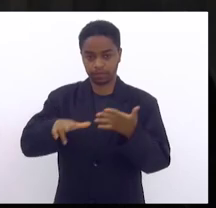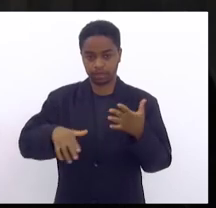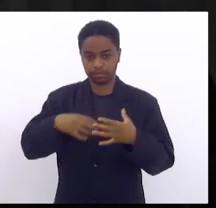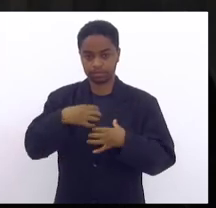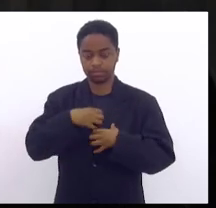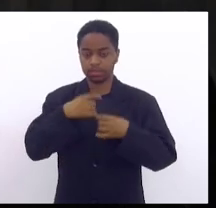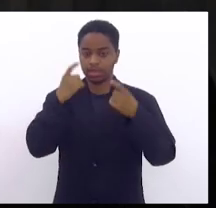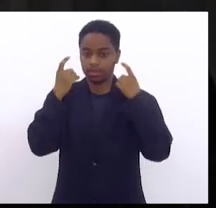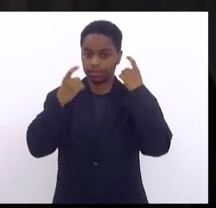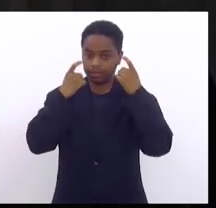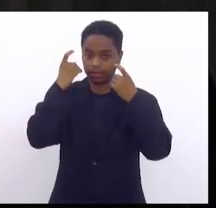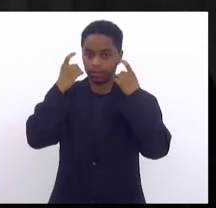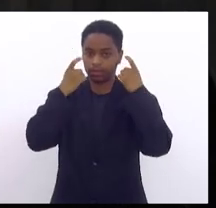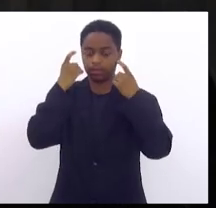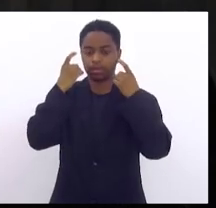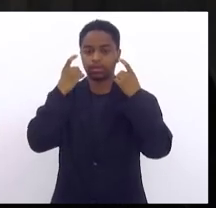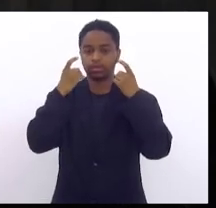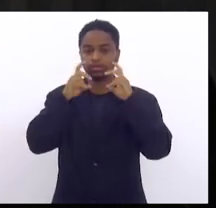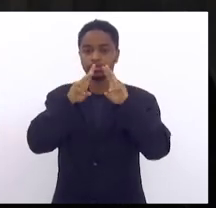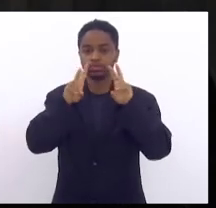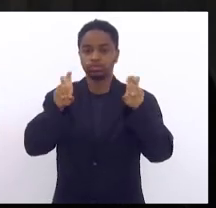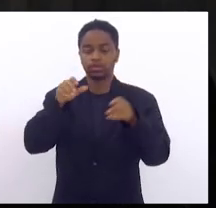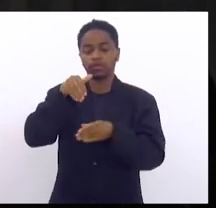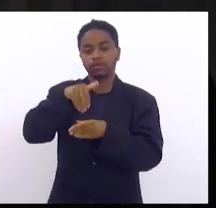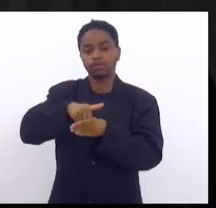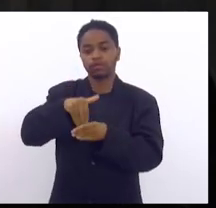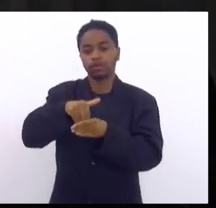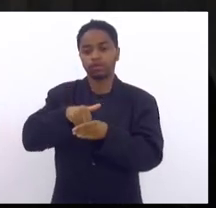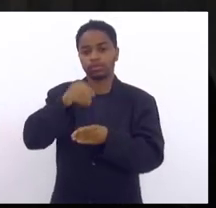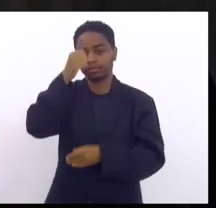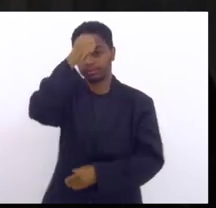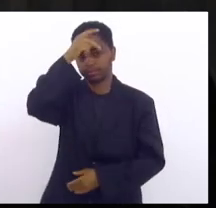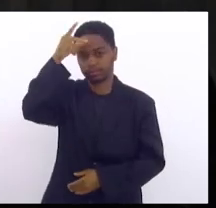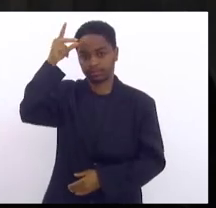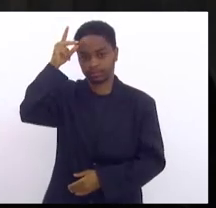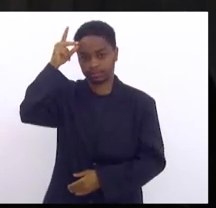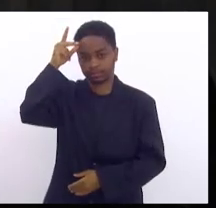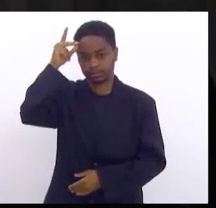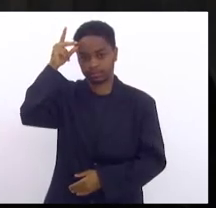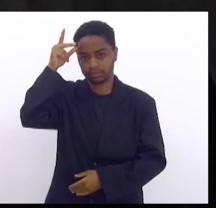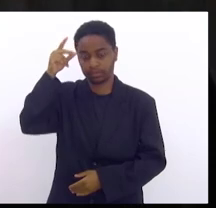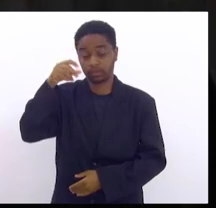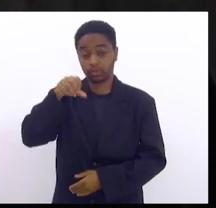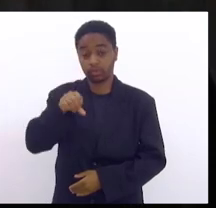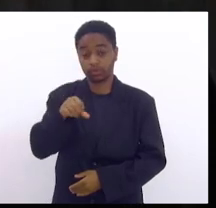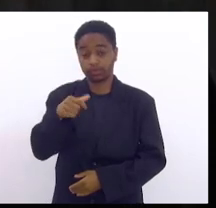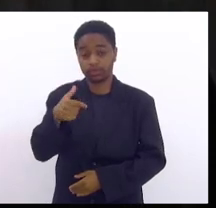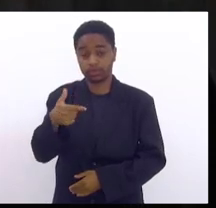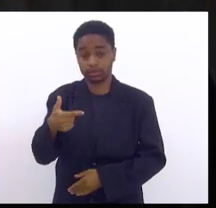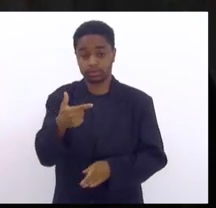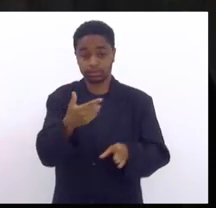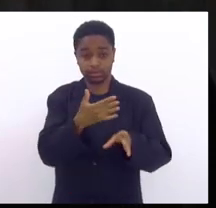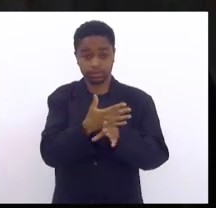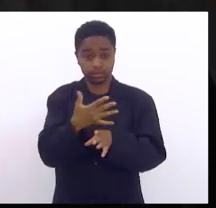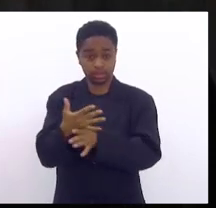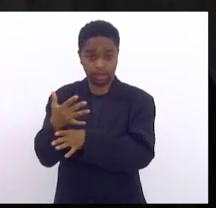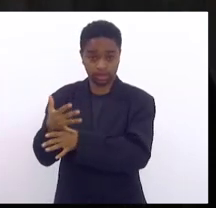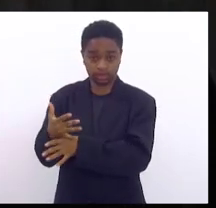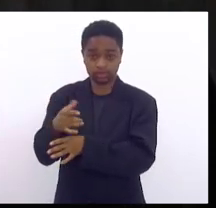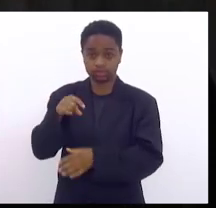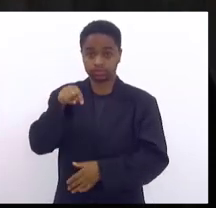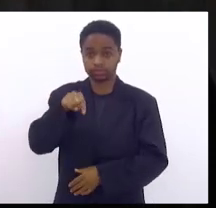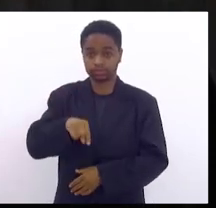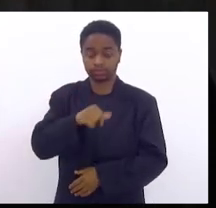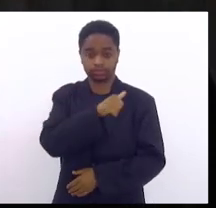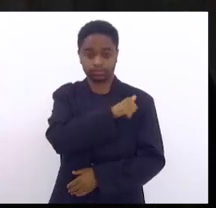preocupados com eleições de prefeitos nos 92 municípios do Estado do Rio